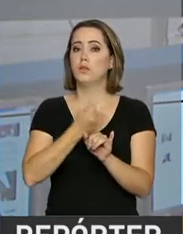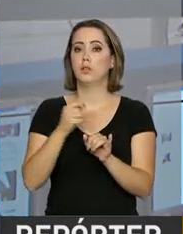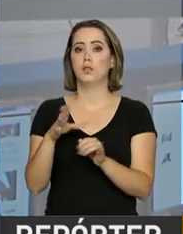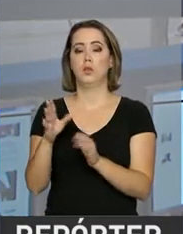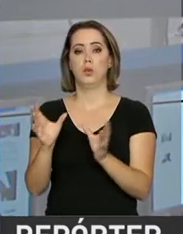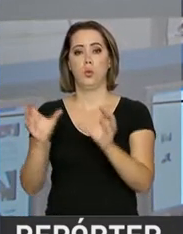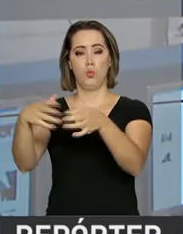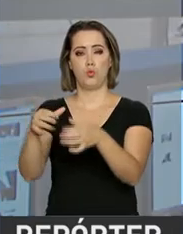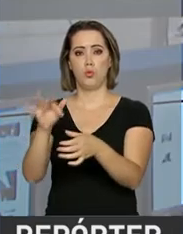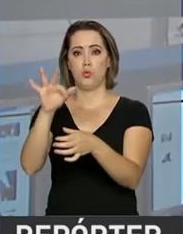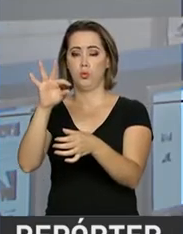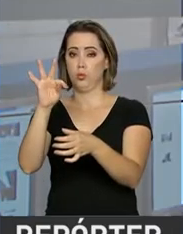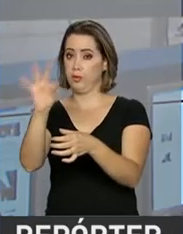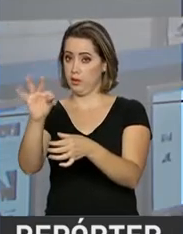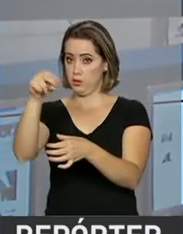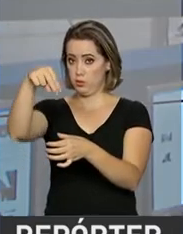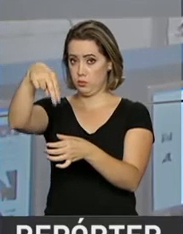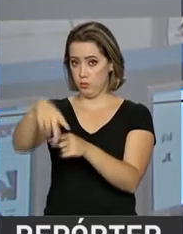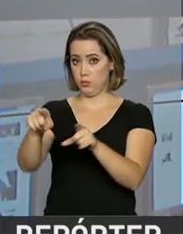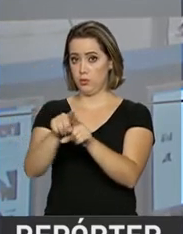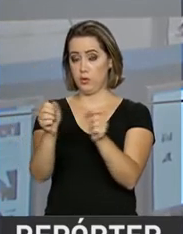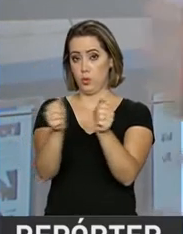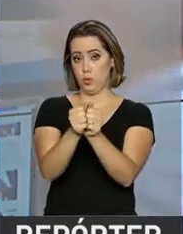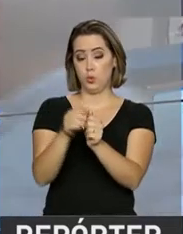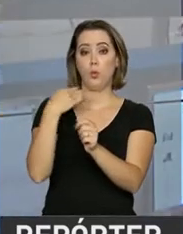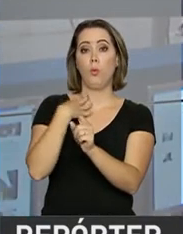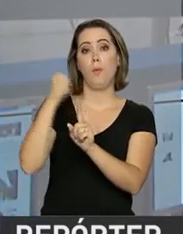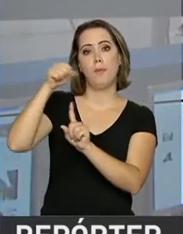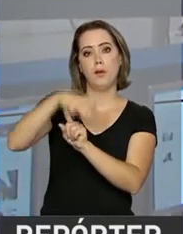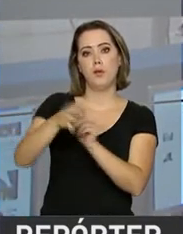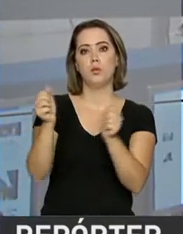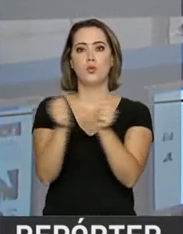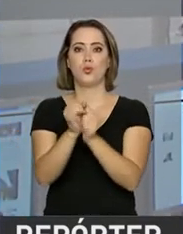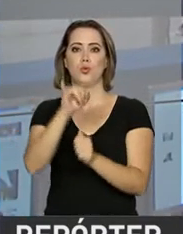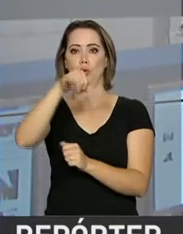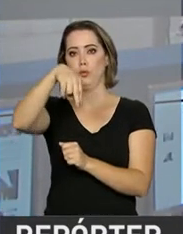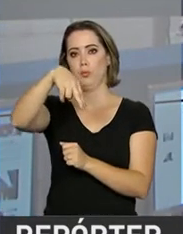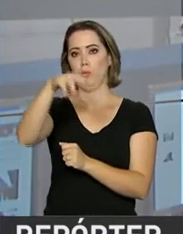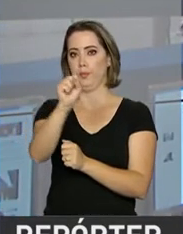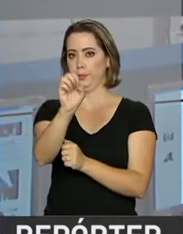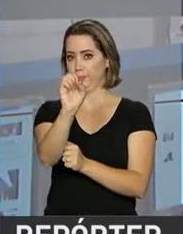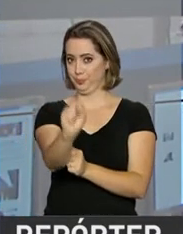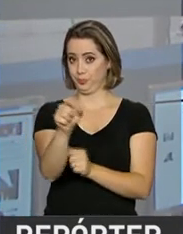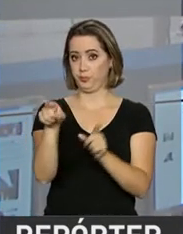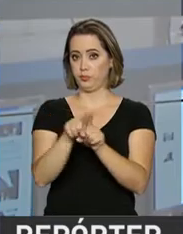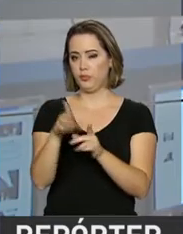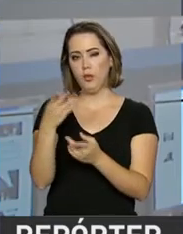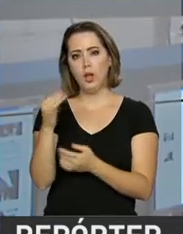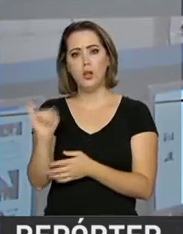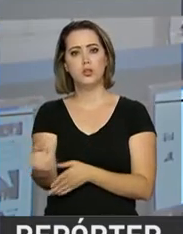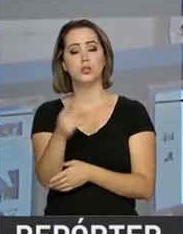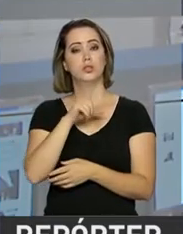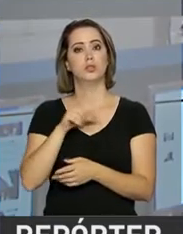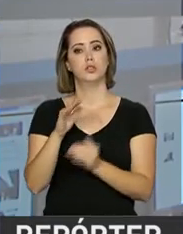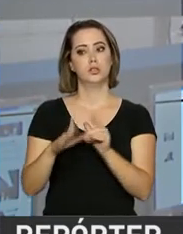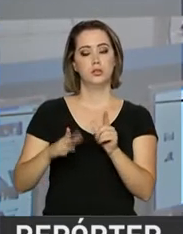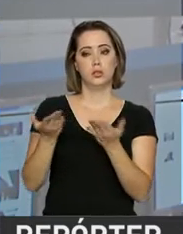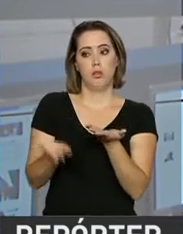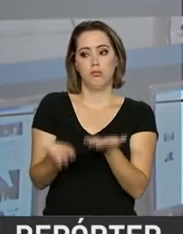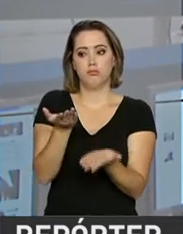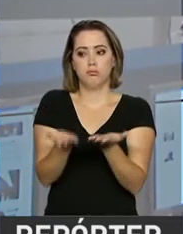tesouro nacional banco central e previdência social em janeiro houve um superávit primário que é a diferença entre as receitas e as